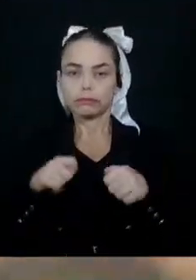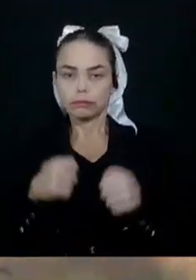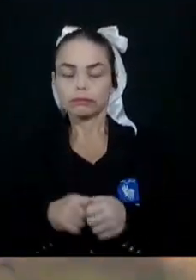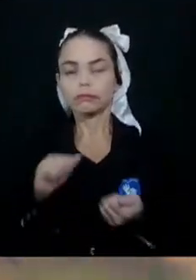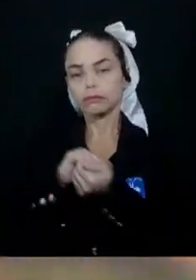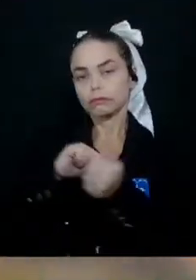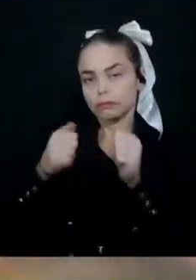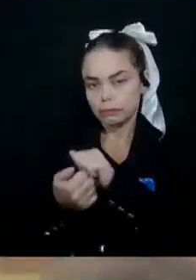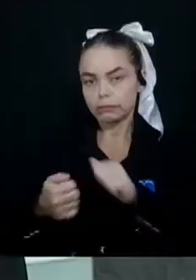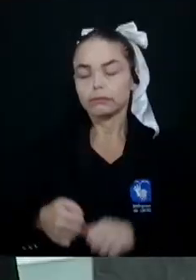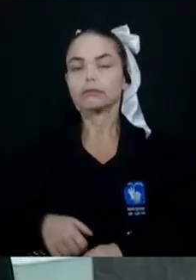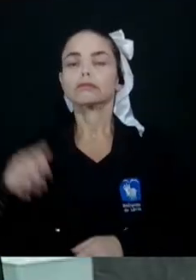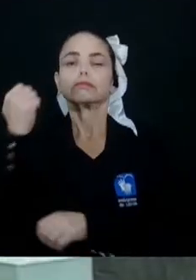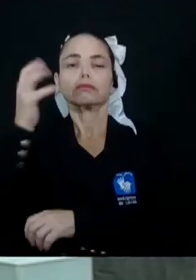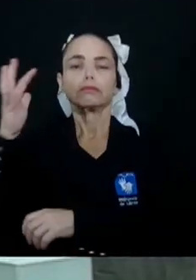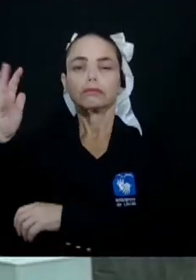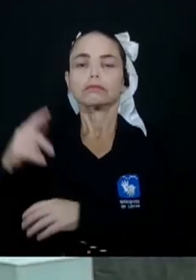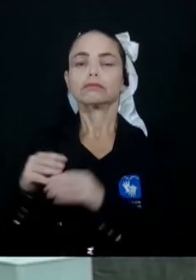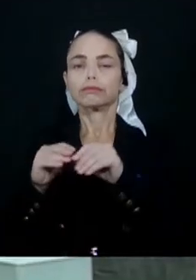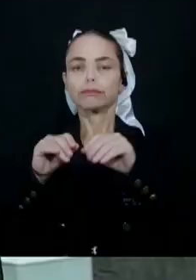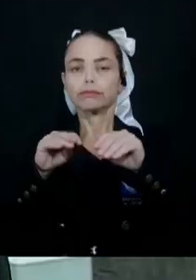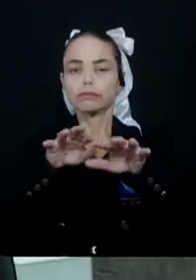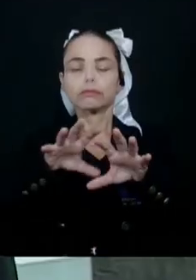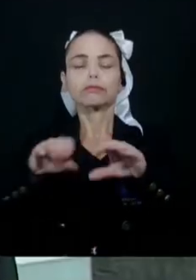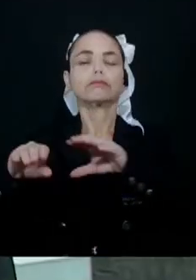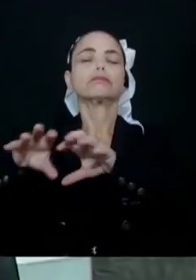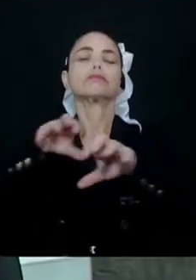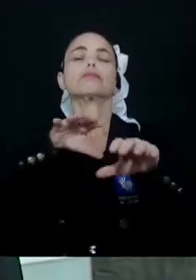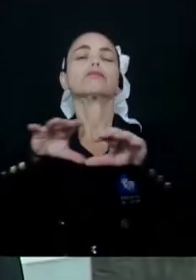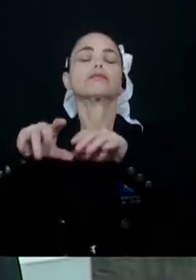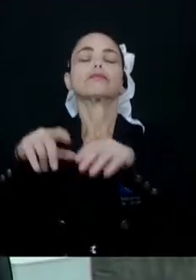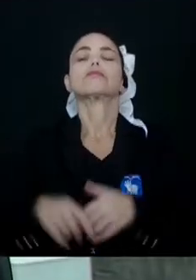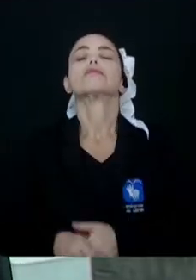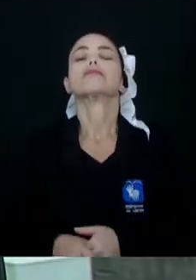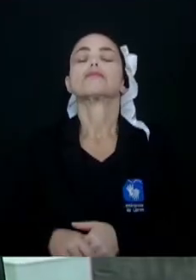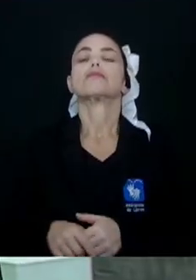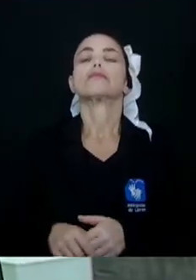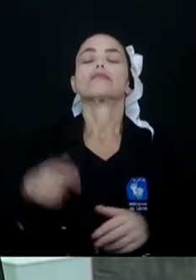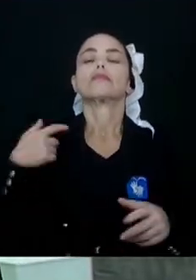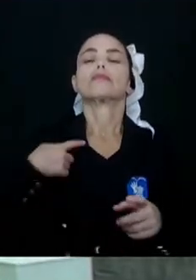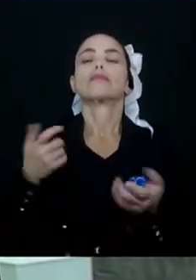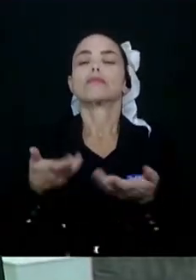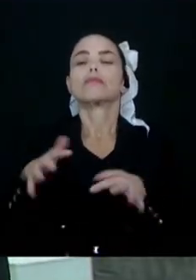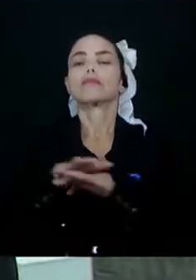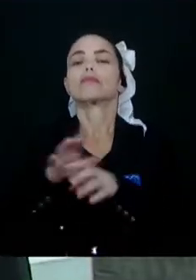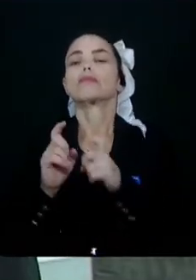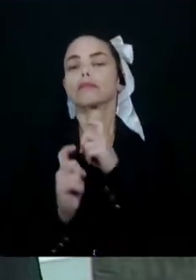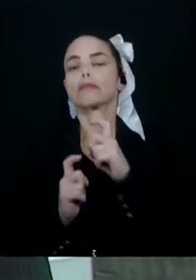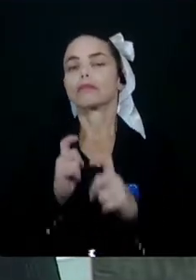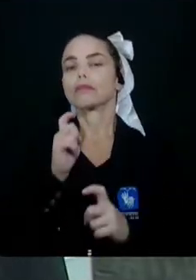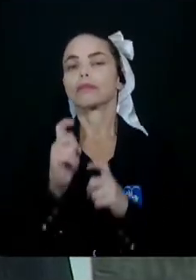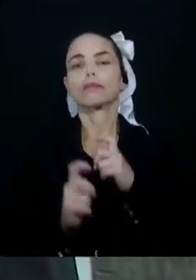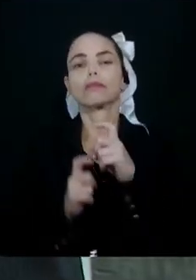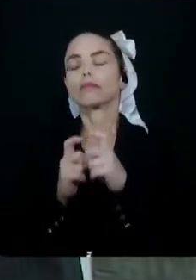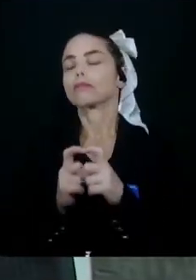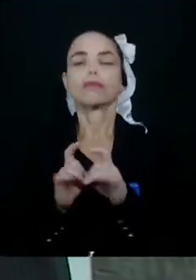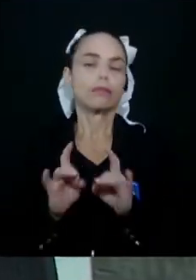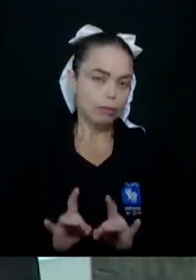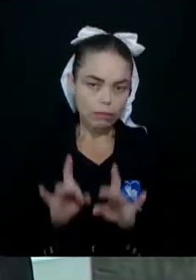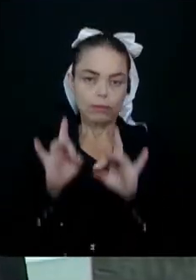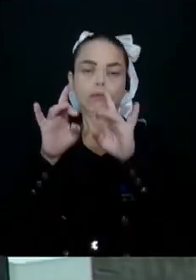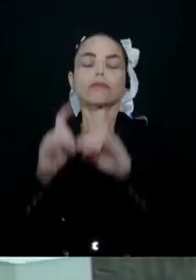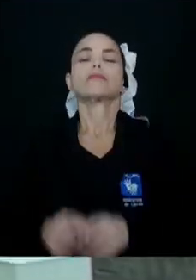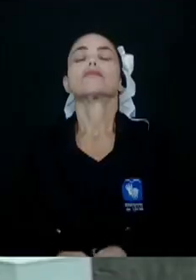ambientais e sensoriais. Isso daí é um parque inclusivo e também exclusivo para as pessoas com